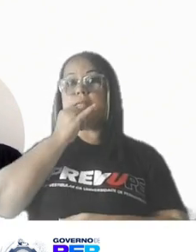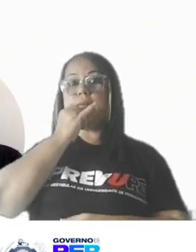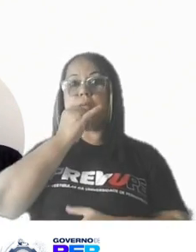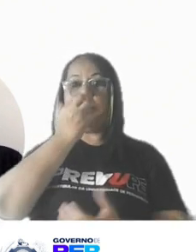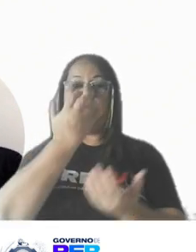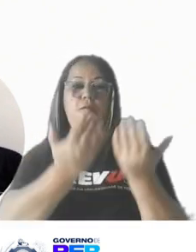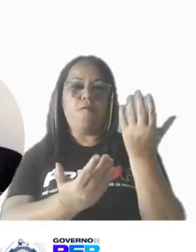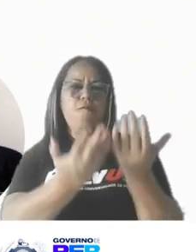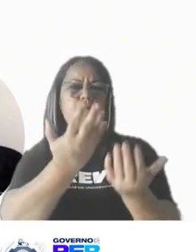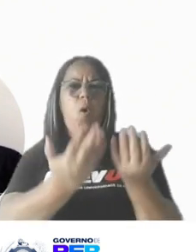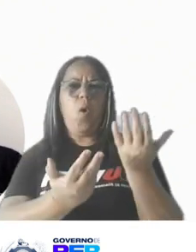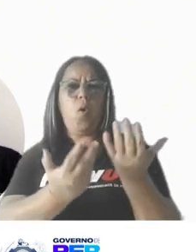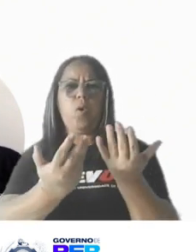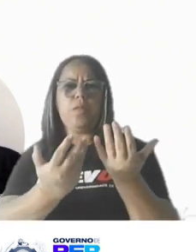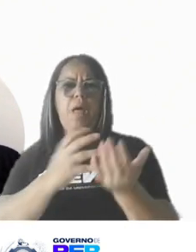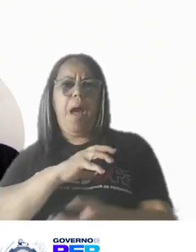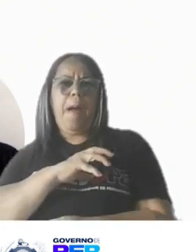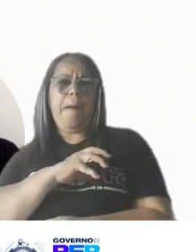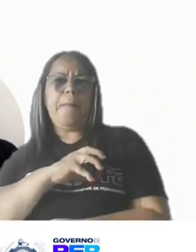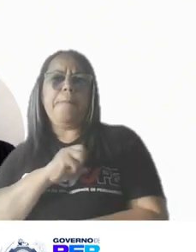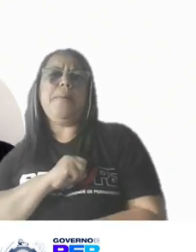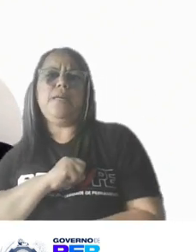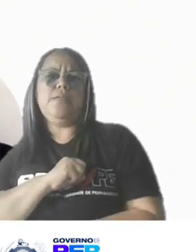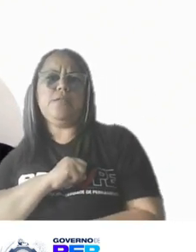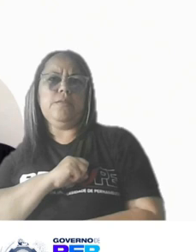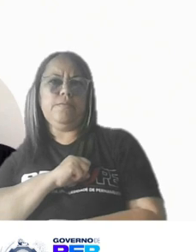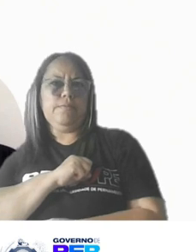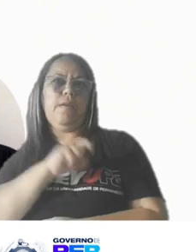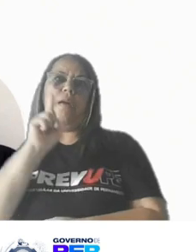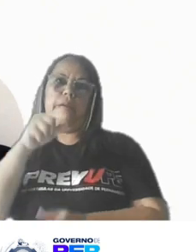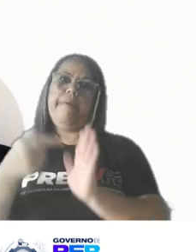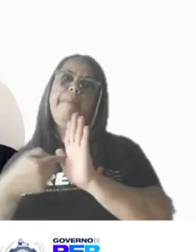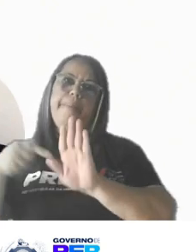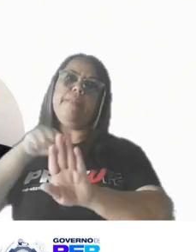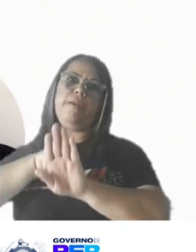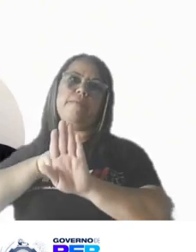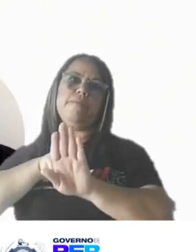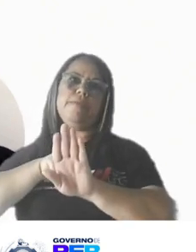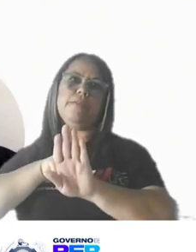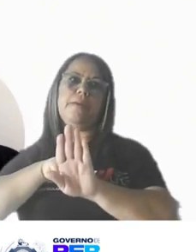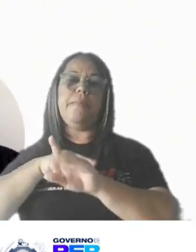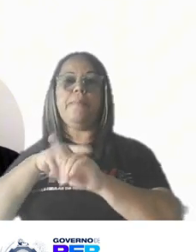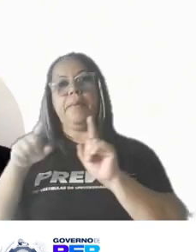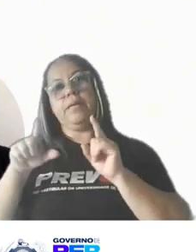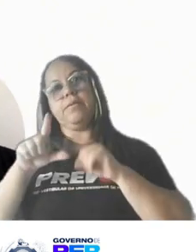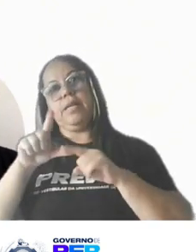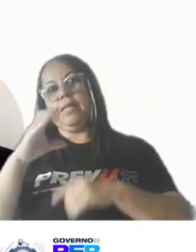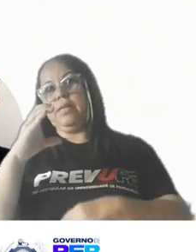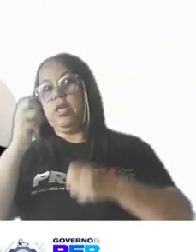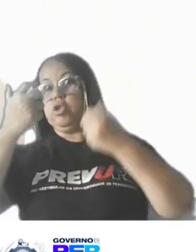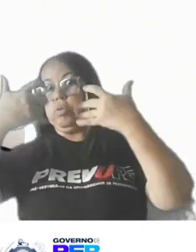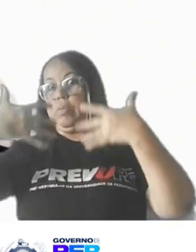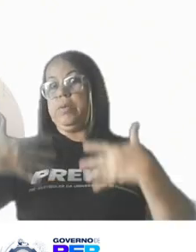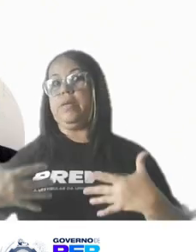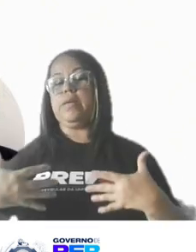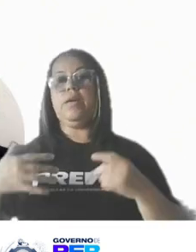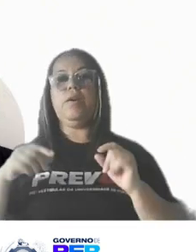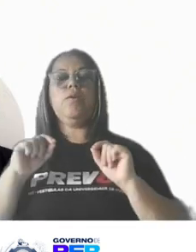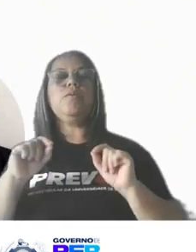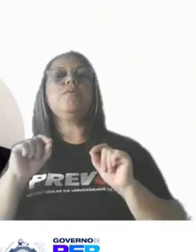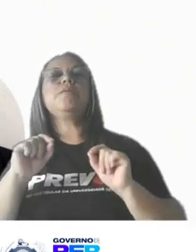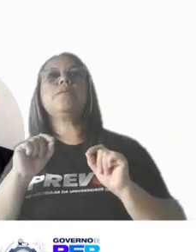o fogo da paixão que é uma metáfora. E o que a letra C fala é